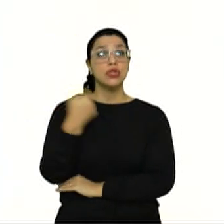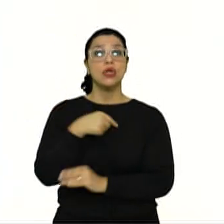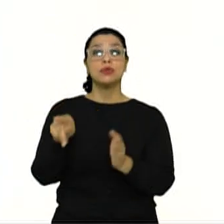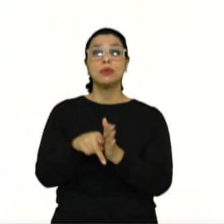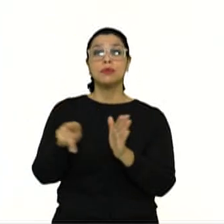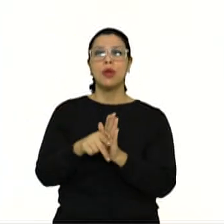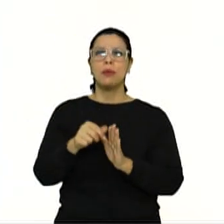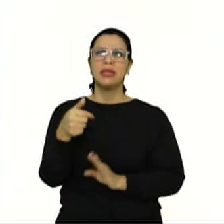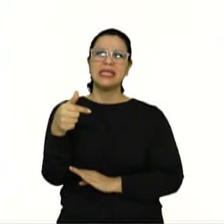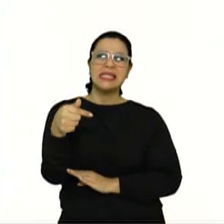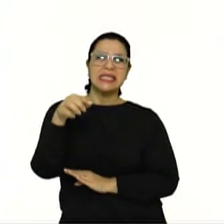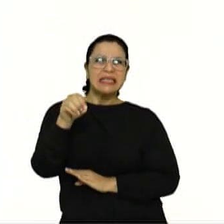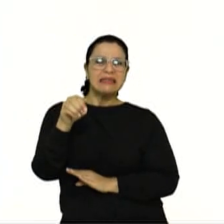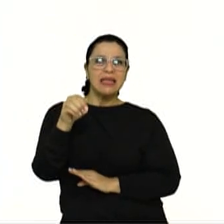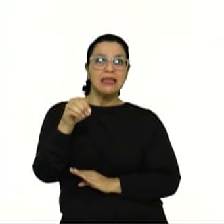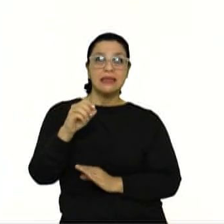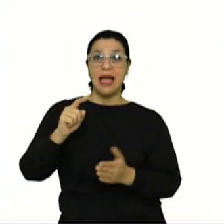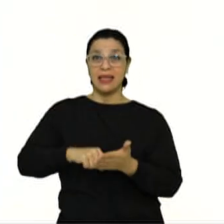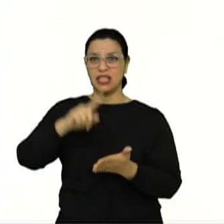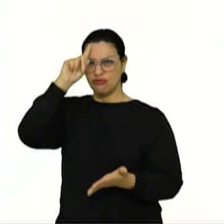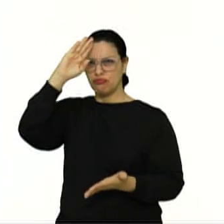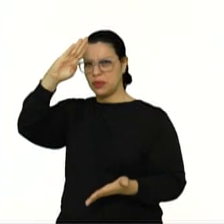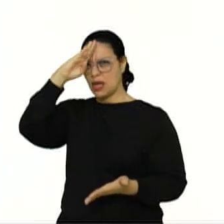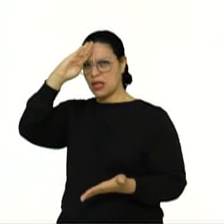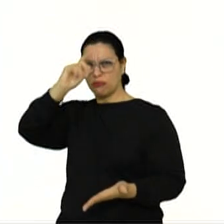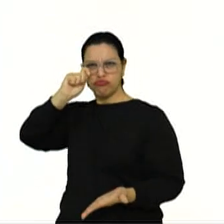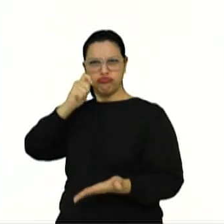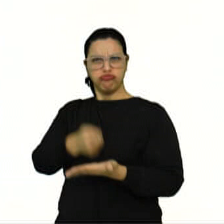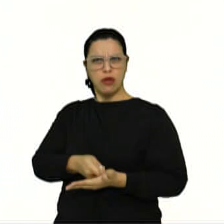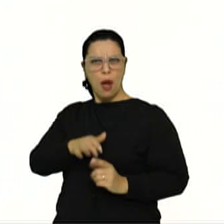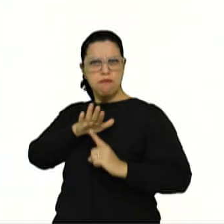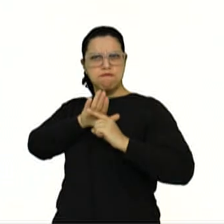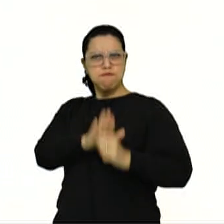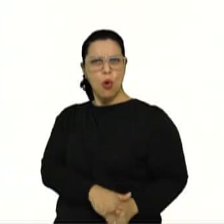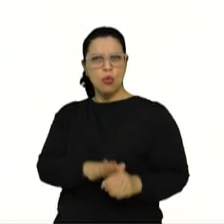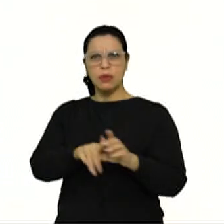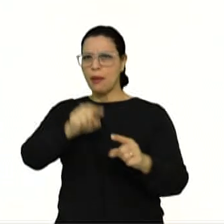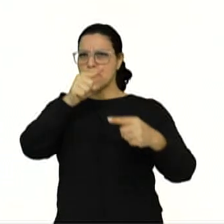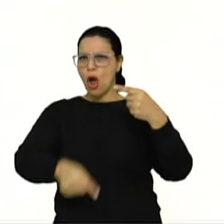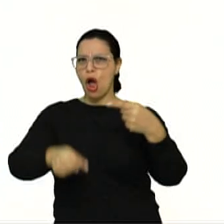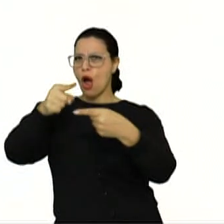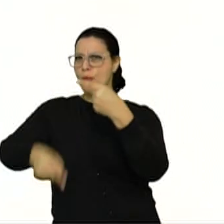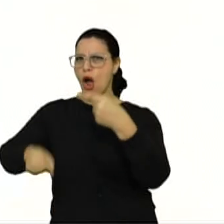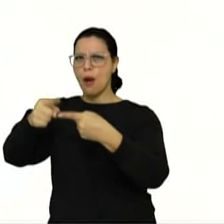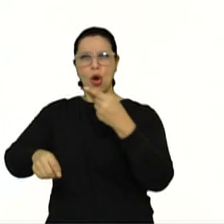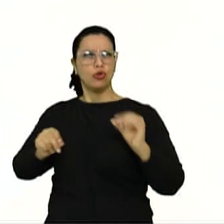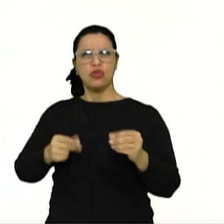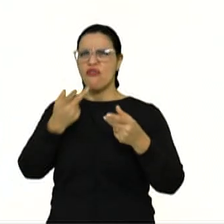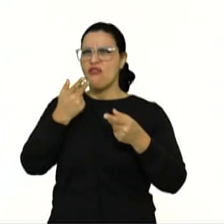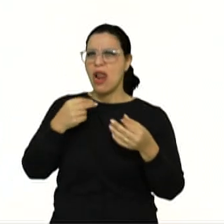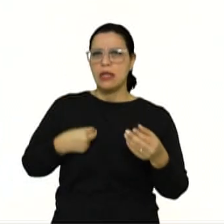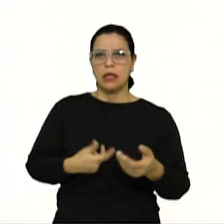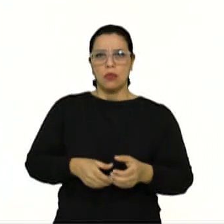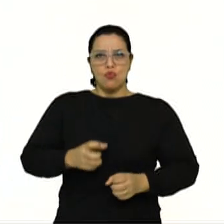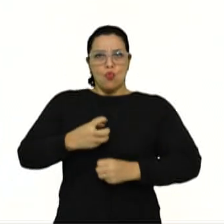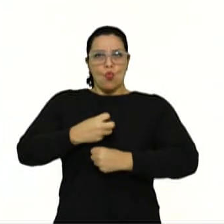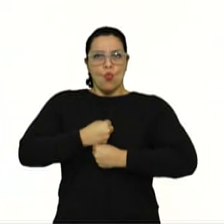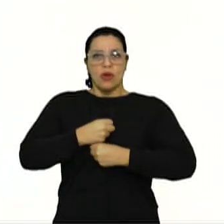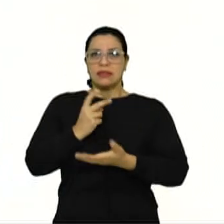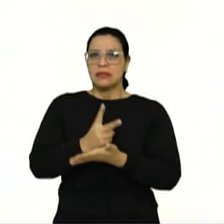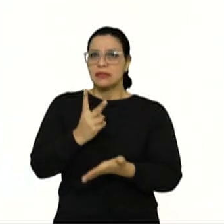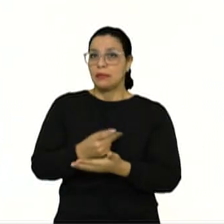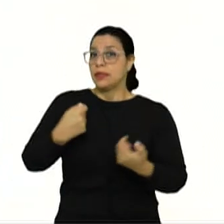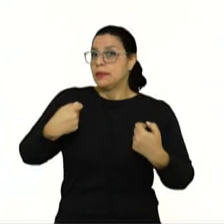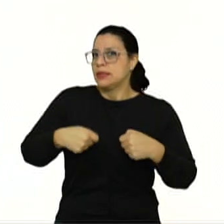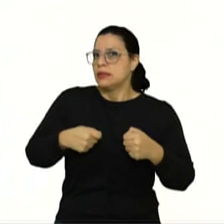nos anos 70 em plena ditadura militar, repressão, opressão, censura, não podia falar o que se pensava, foi uma